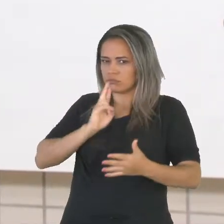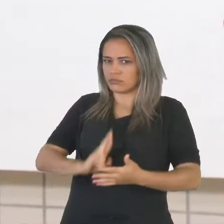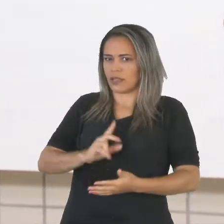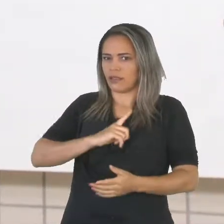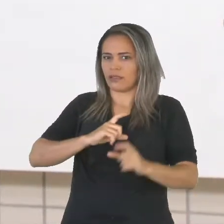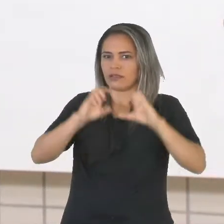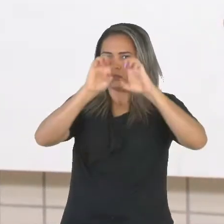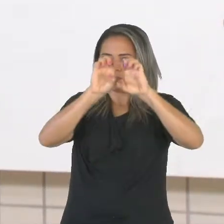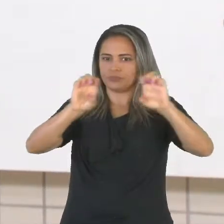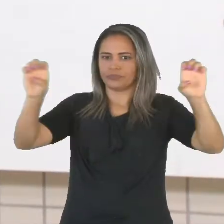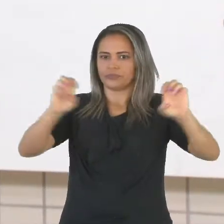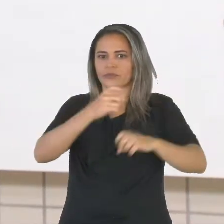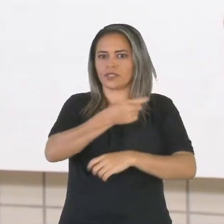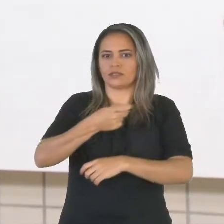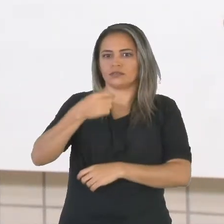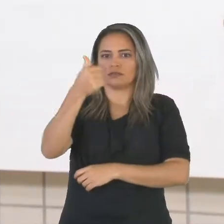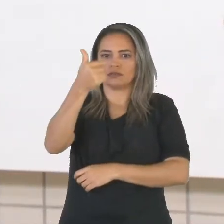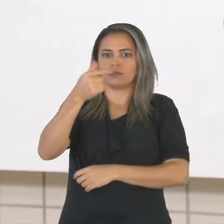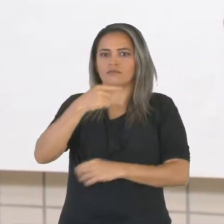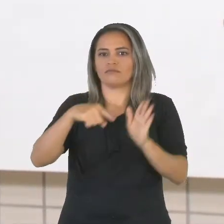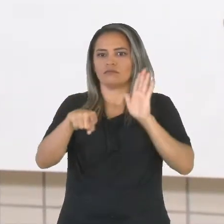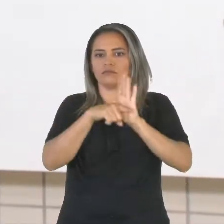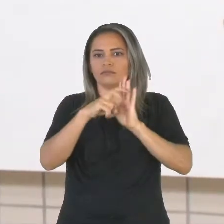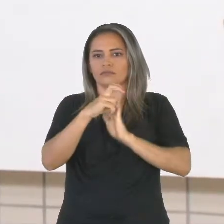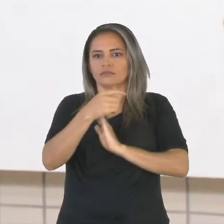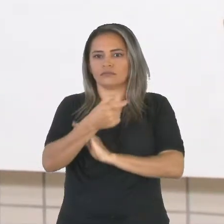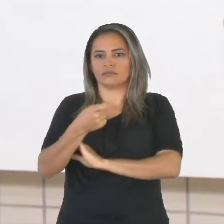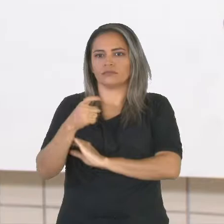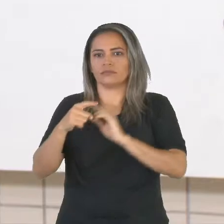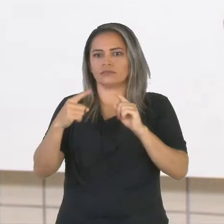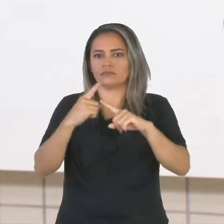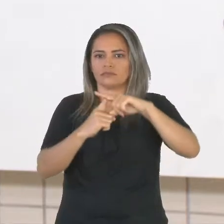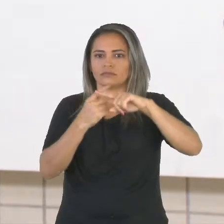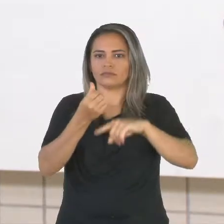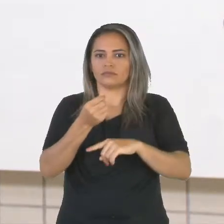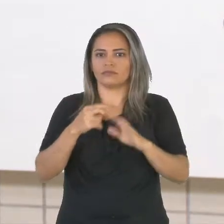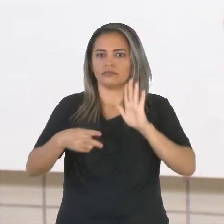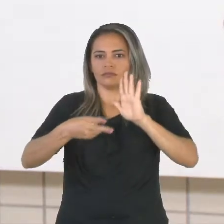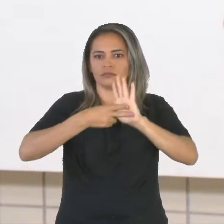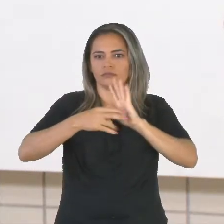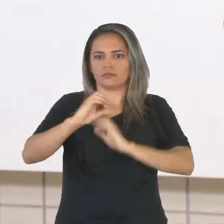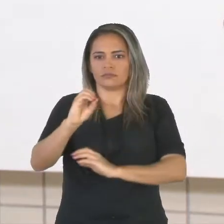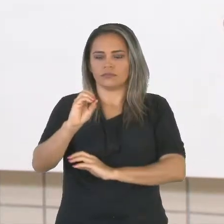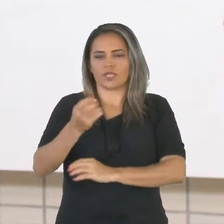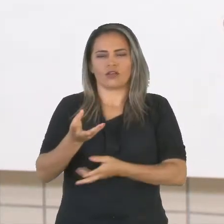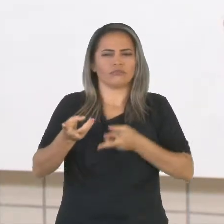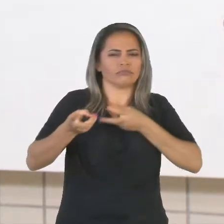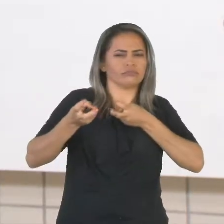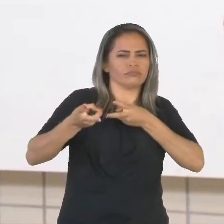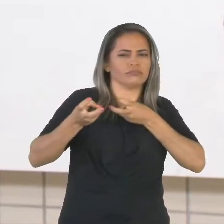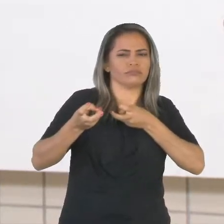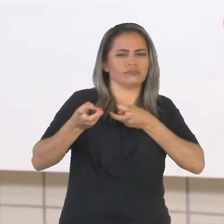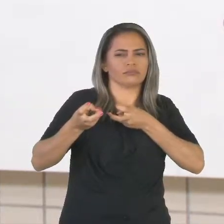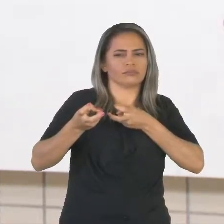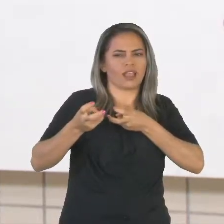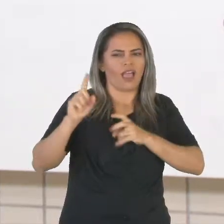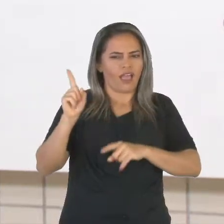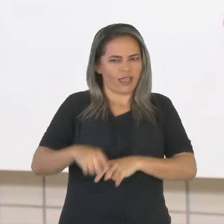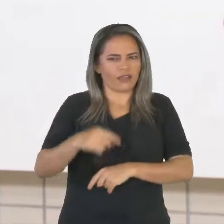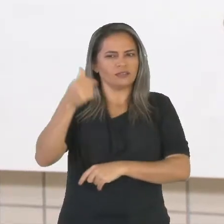equação: x ao quadrado menos 5x mais 6 igual a 0. Primeira coisa que eu tenho que fazer, perceber se ela realmente é do 2º